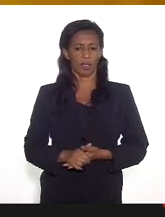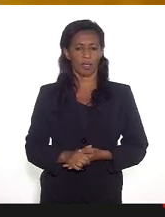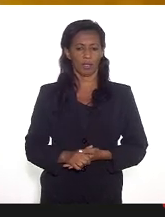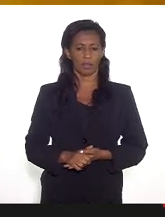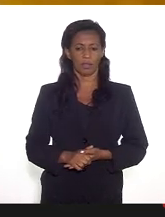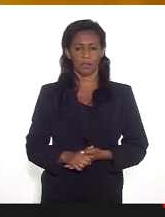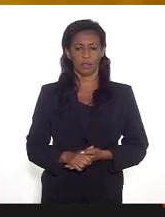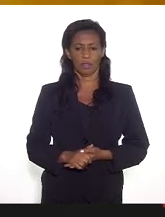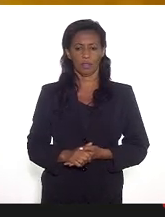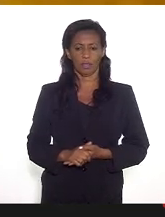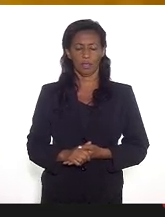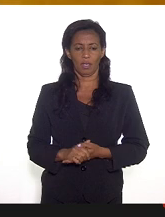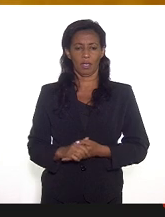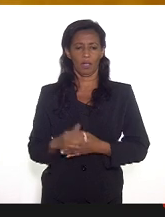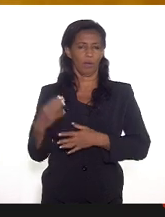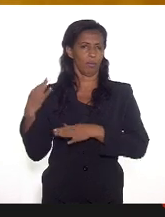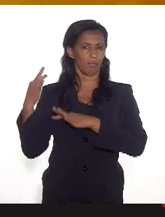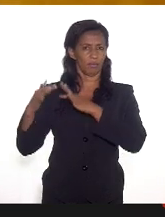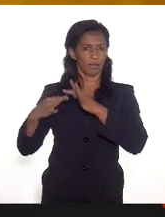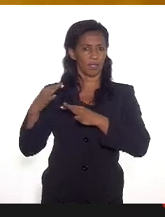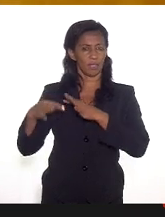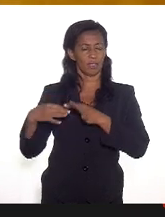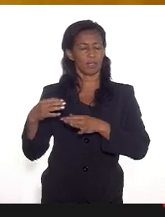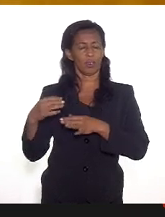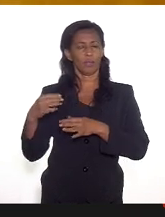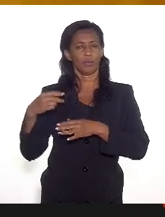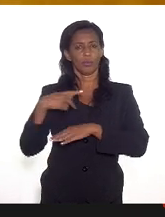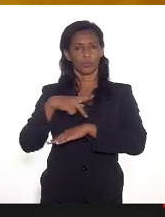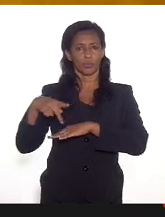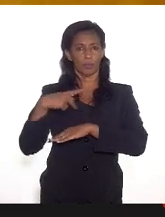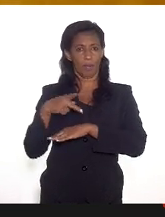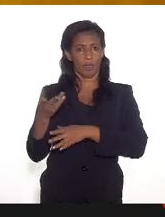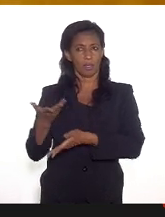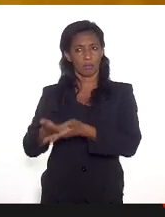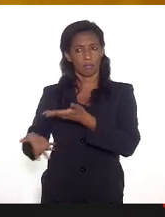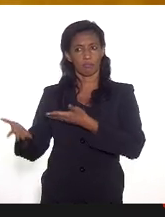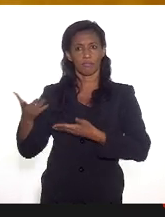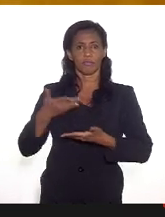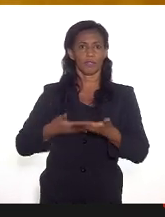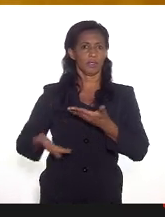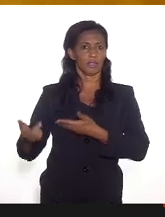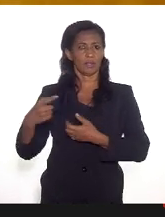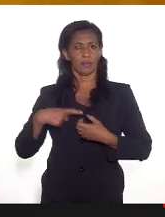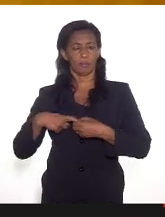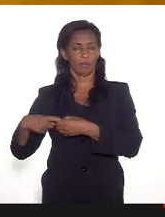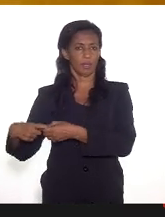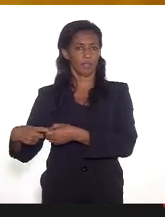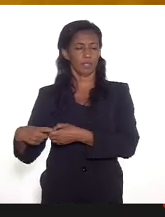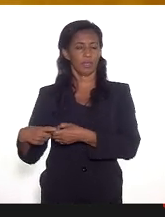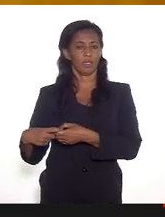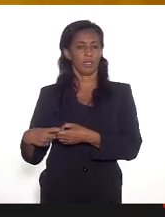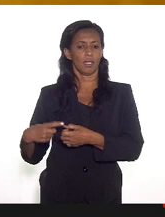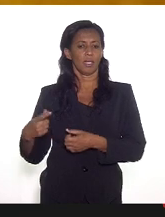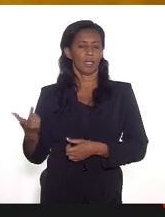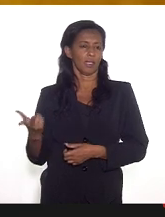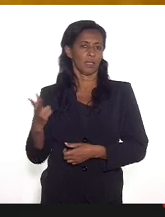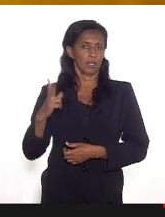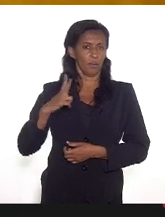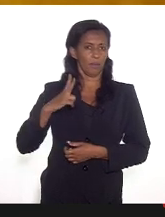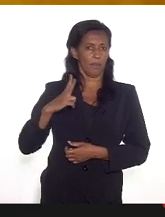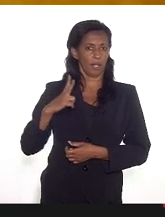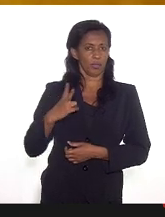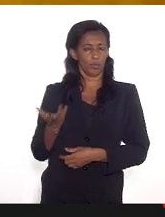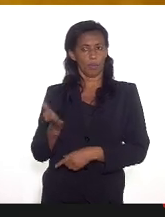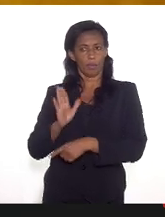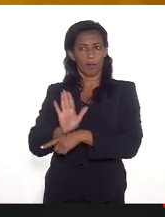uma tradição nos países desenvolvidos, né, fazer parcerias, né, trazer o setor privado para investir